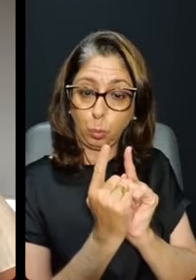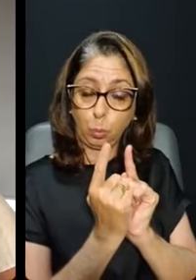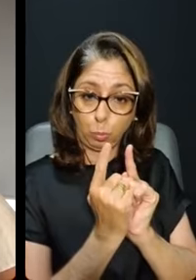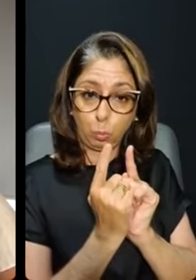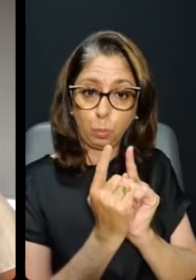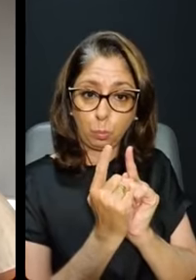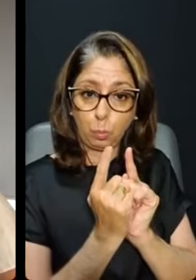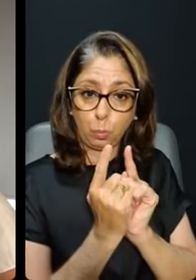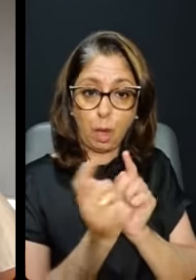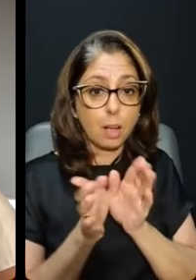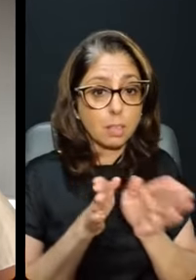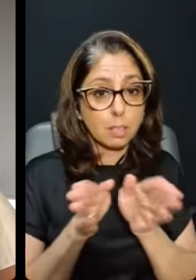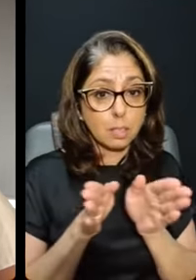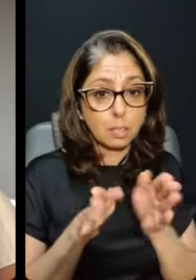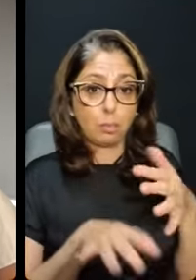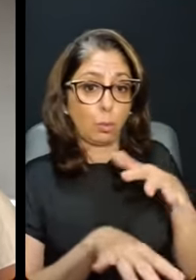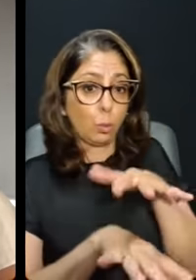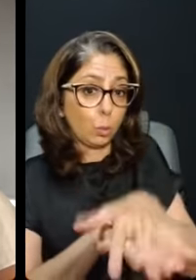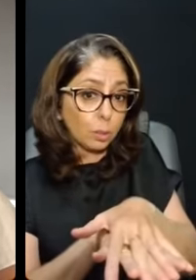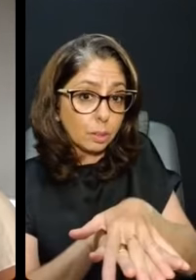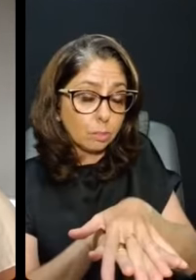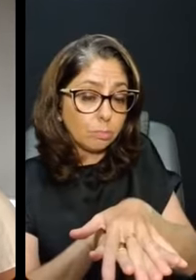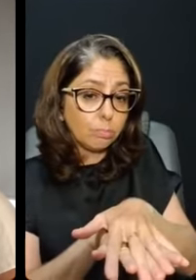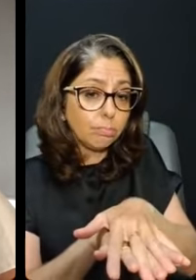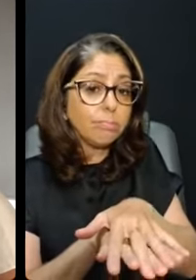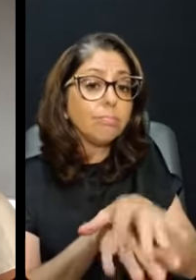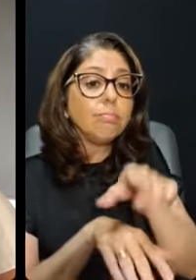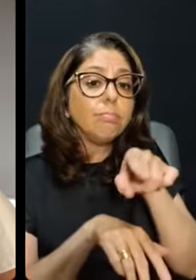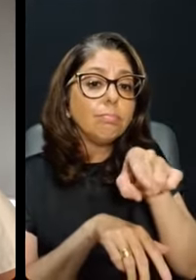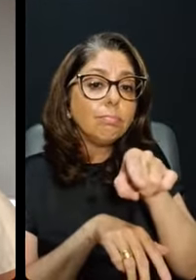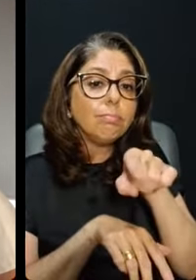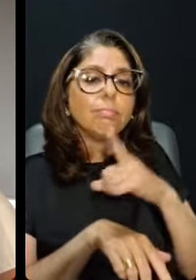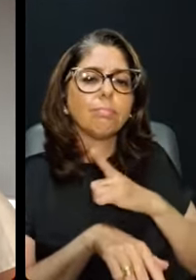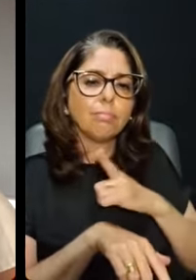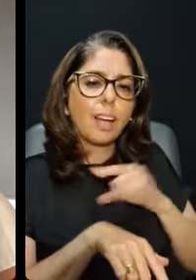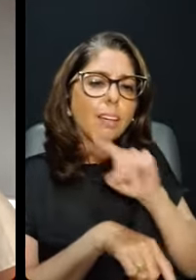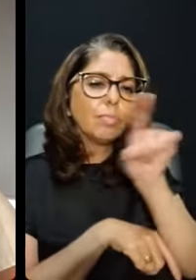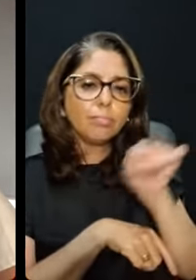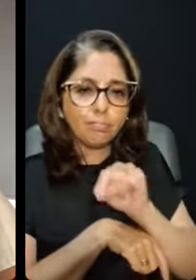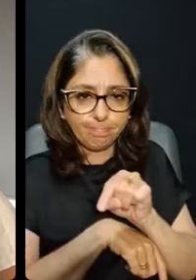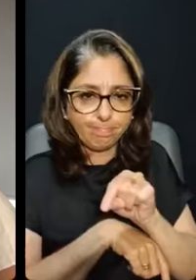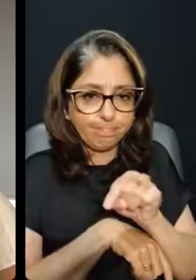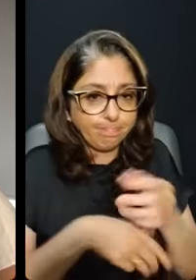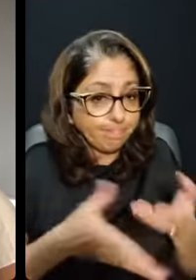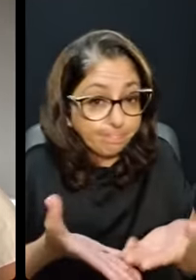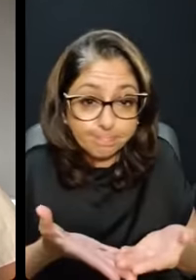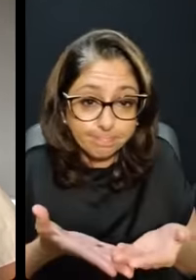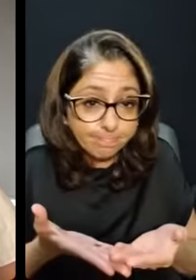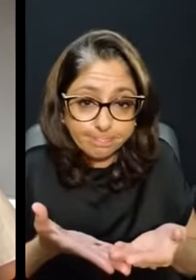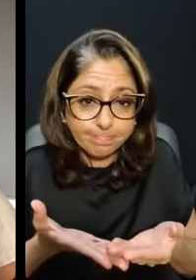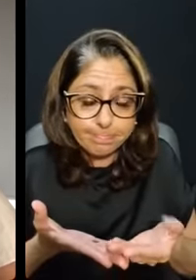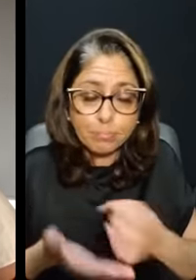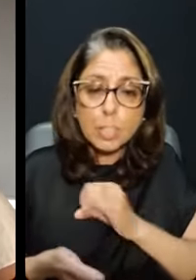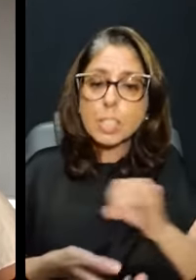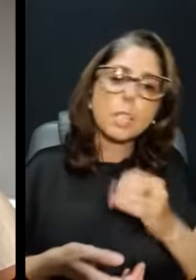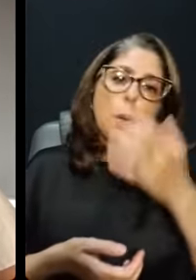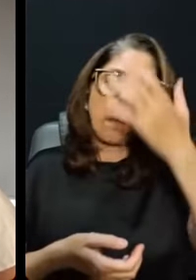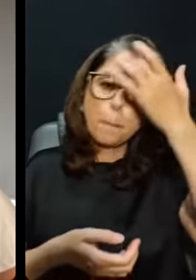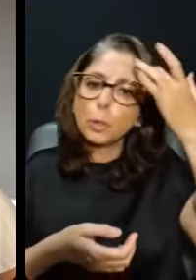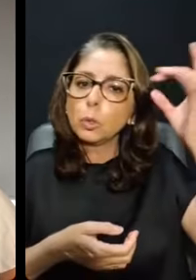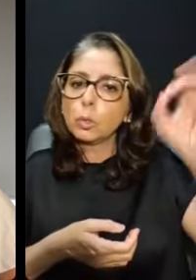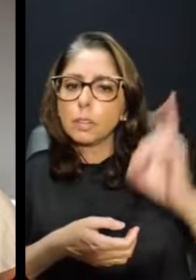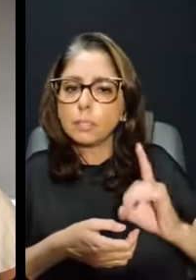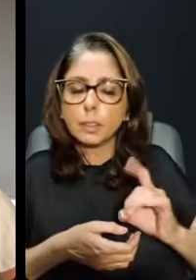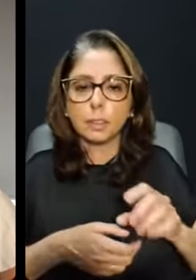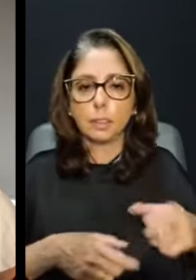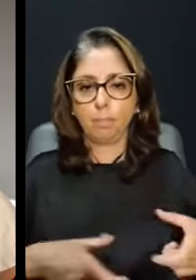menosprezarem ou infantilizarem. Muitas vezes as pessoas infantilizam as pessoas com deficiência. Se a pessoa em cadeira de rodas, por exemplo, está com o